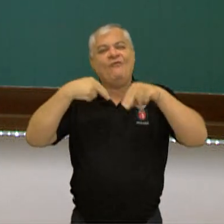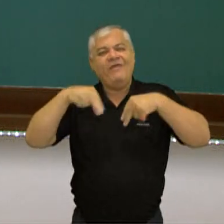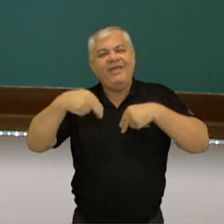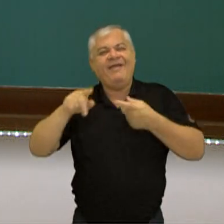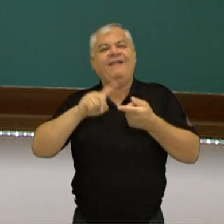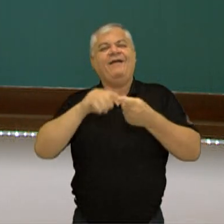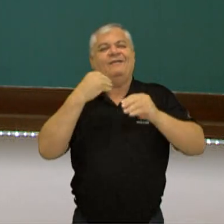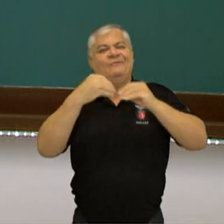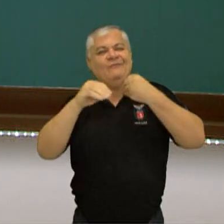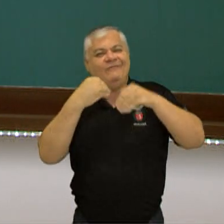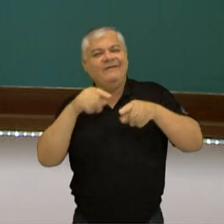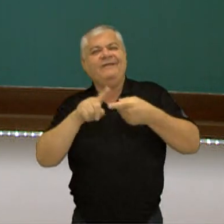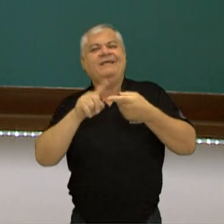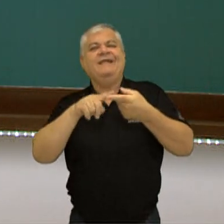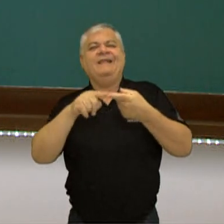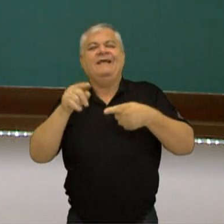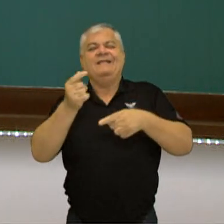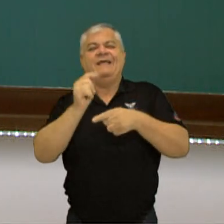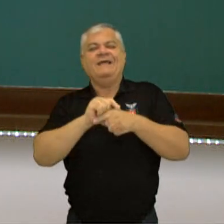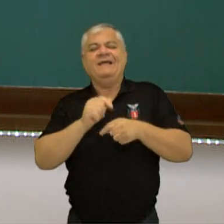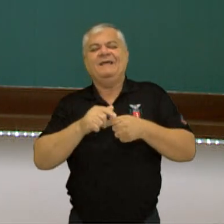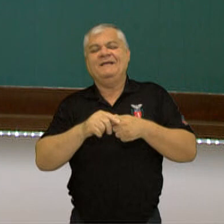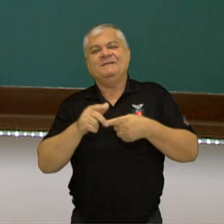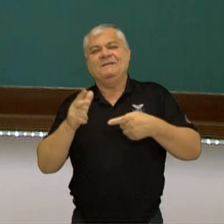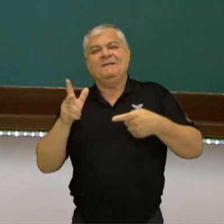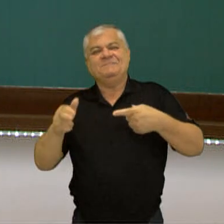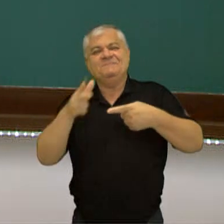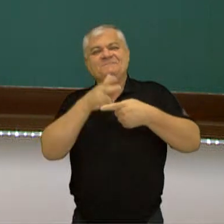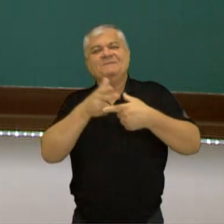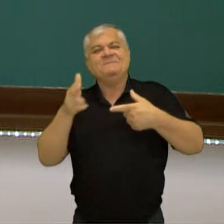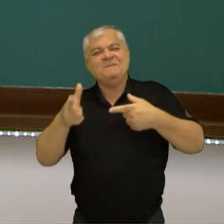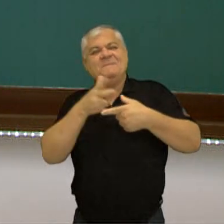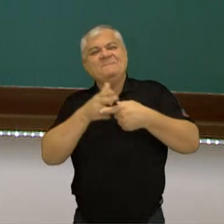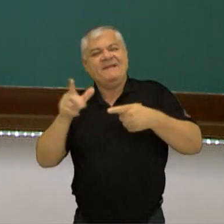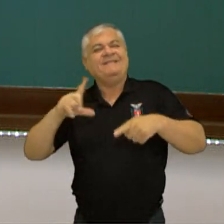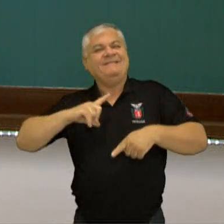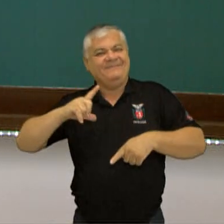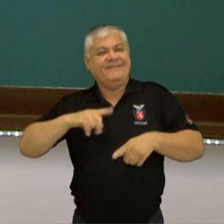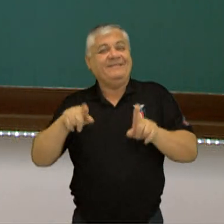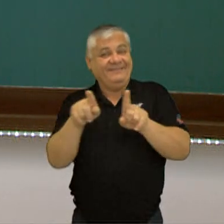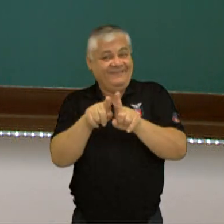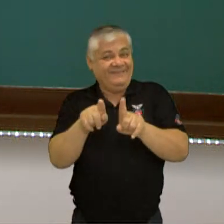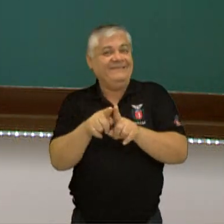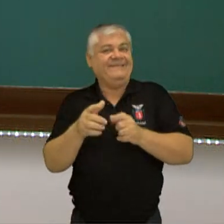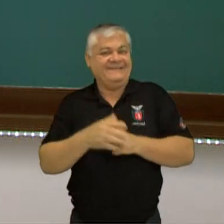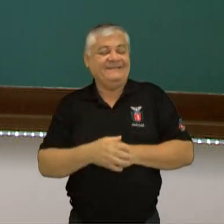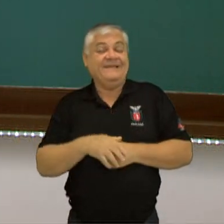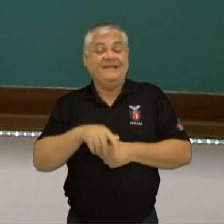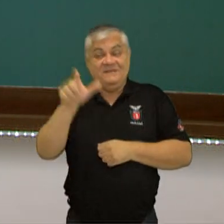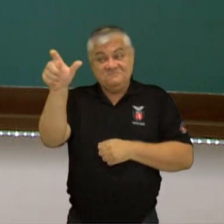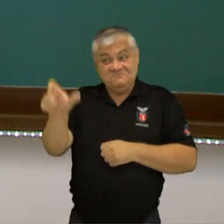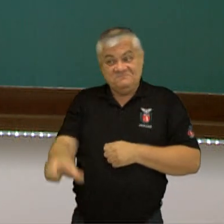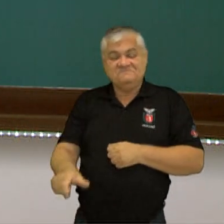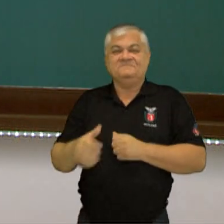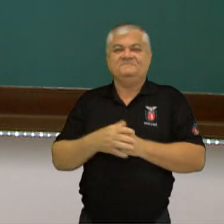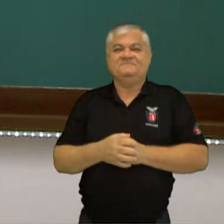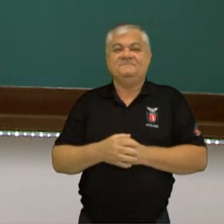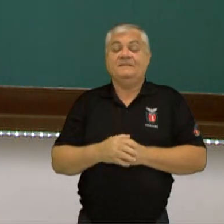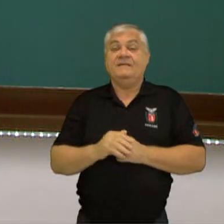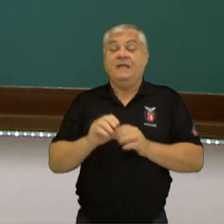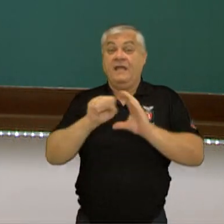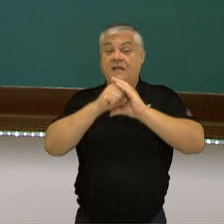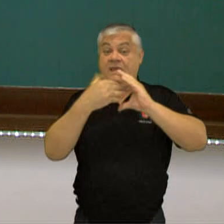personagens, né, nas séries, a gente sempre vai ter essa característica física, característica moral, né, em